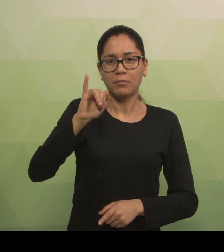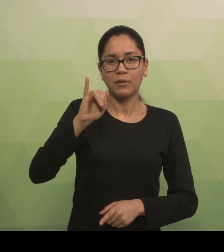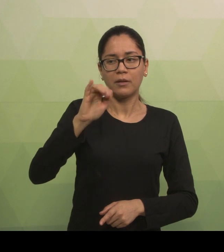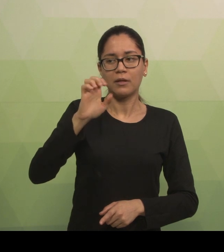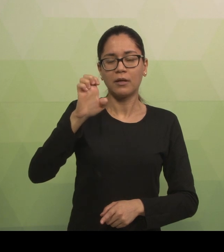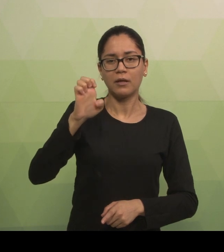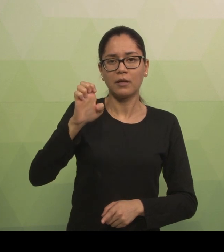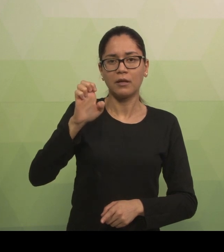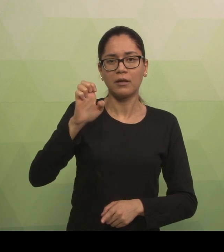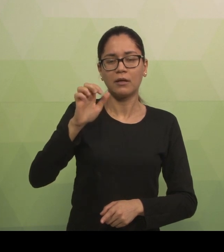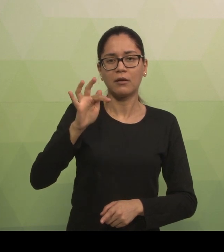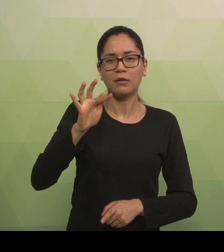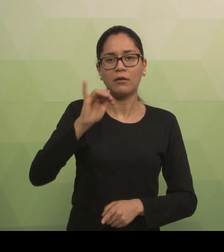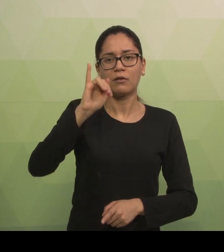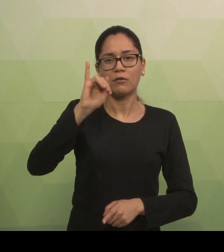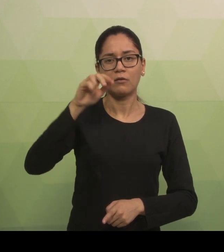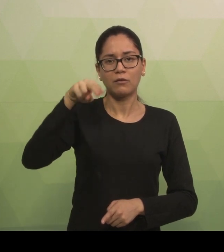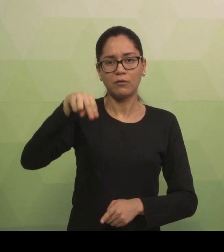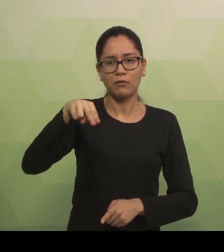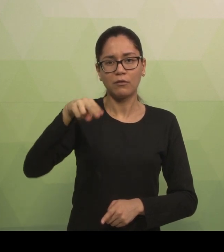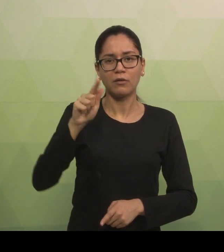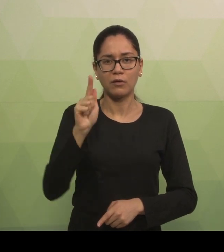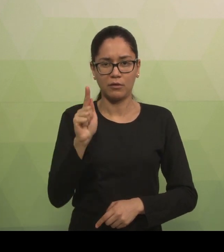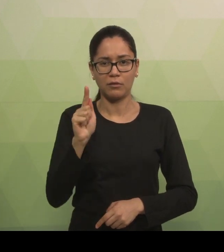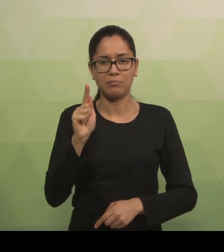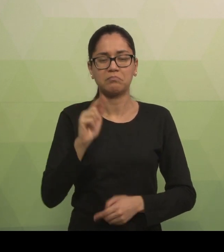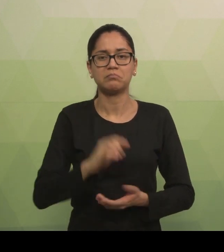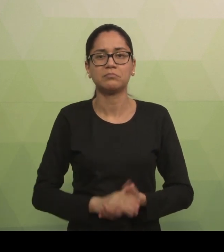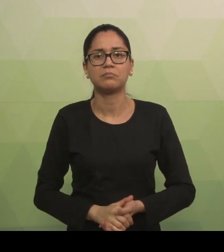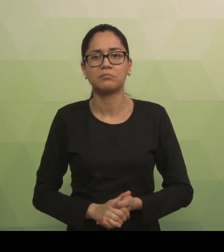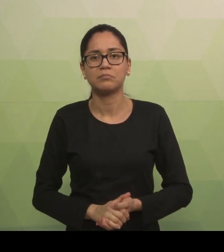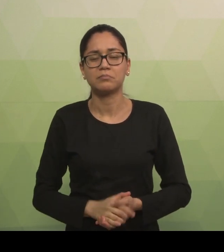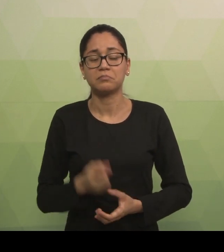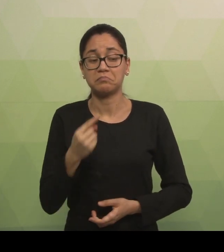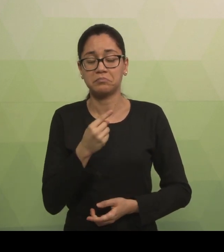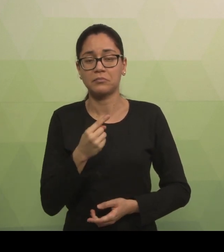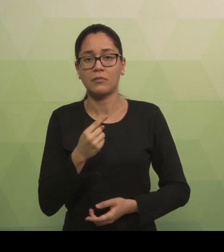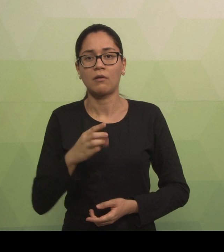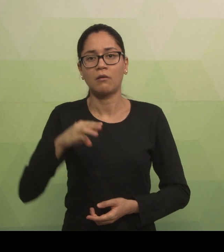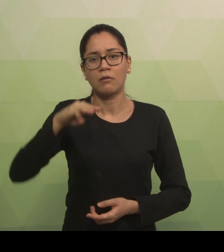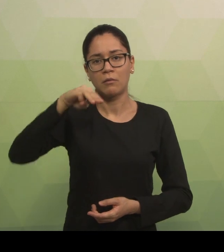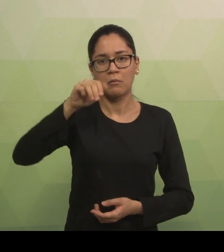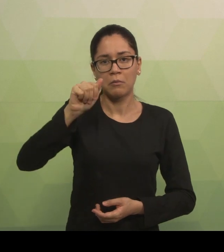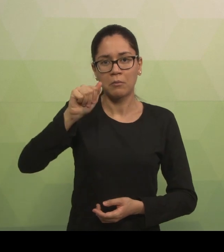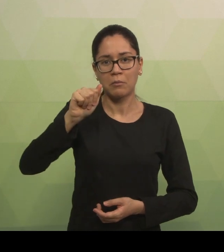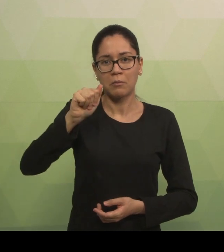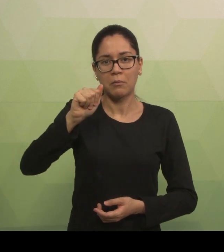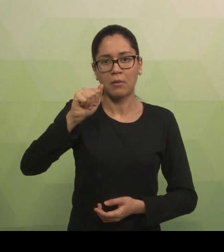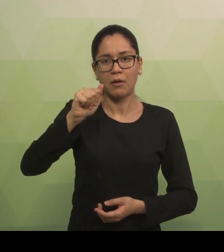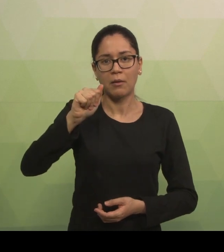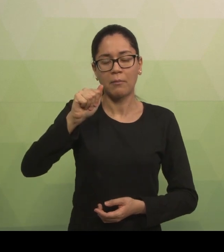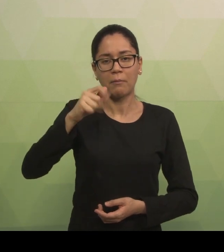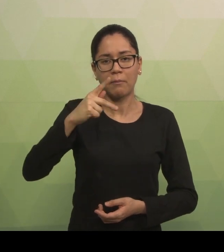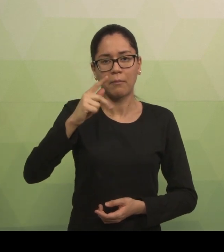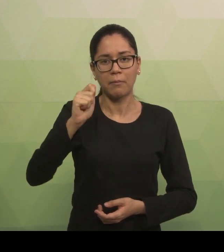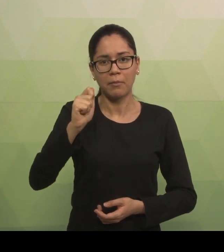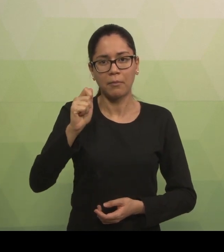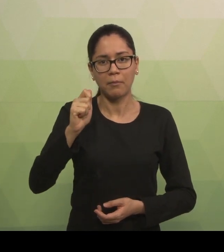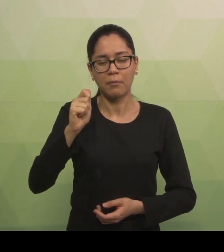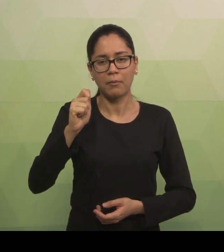o mapa do site e a hierarquia dos menus de navegação. Todas as informações poderão ser obtidas a partir